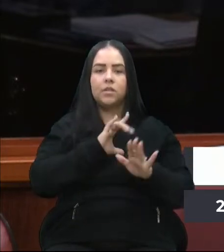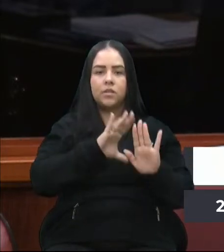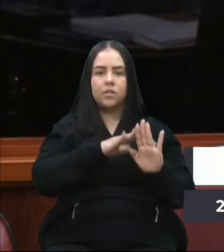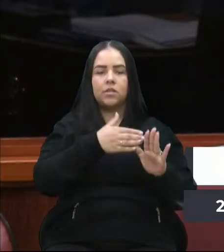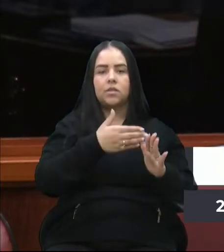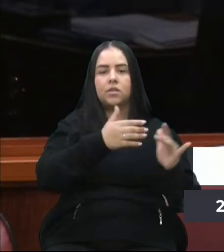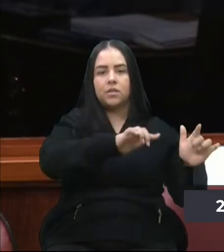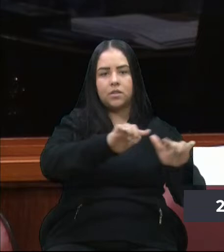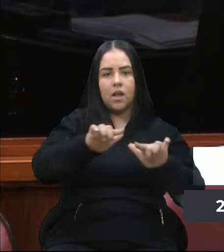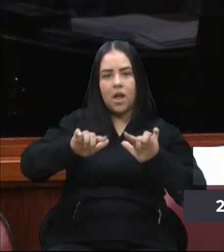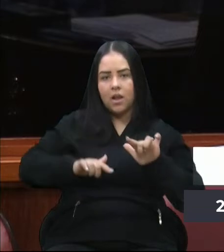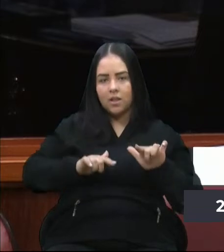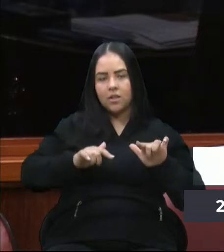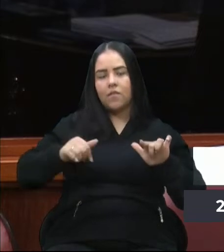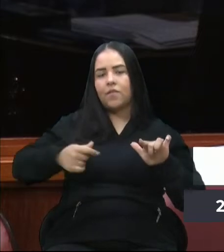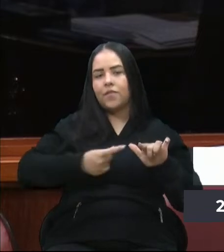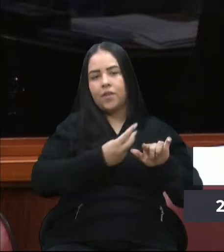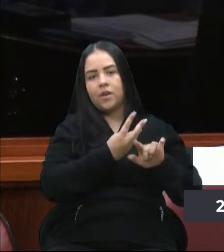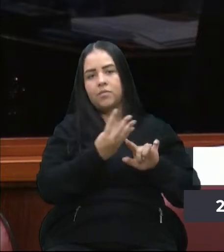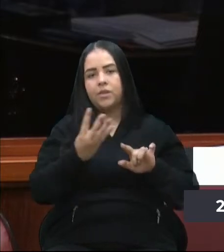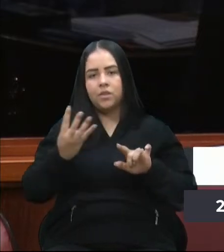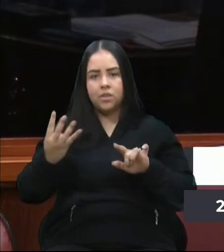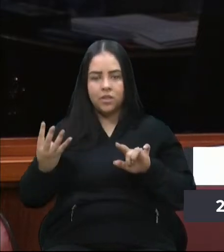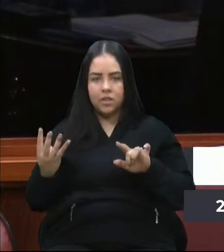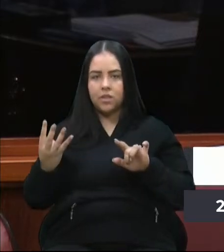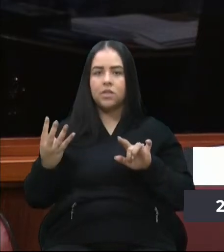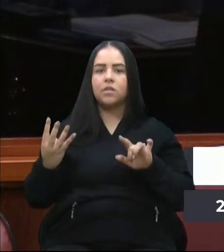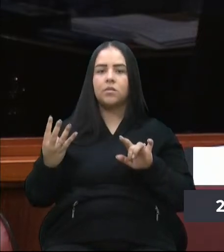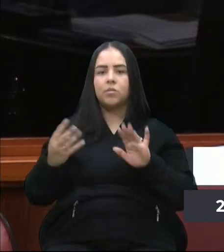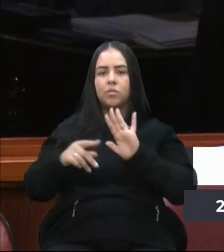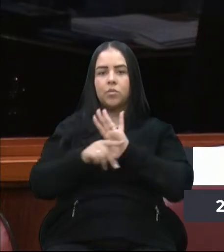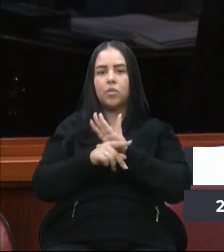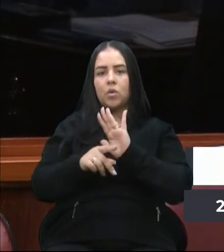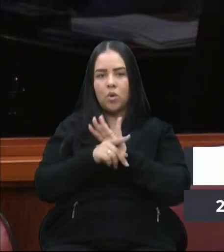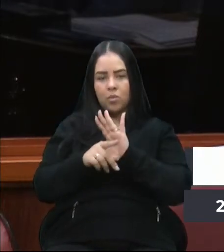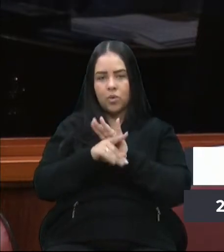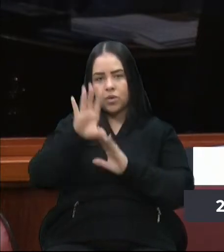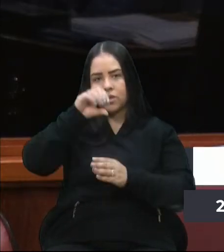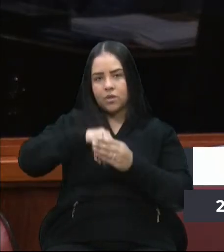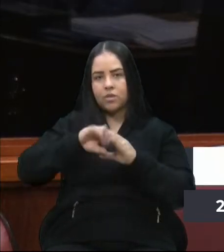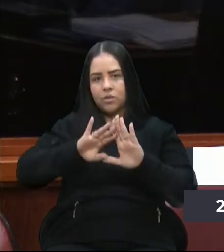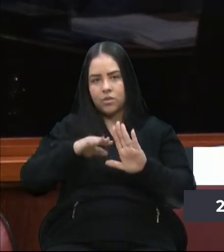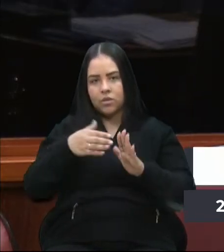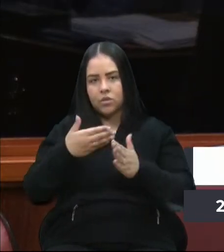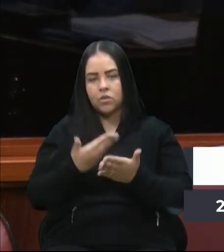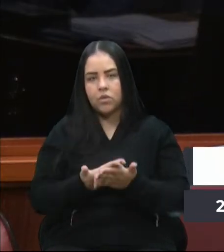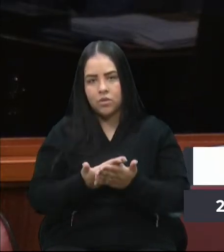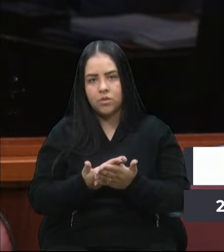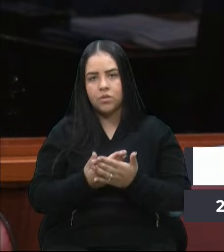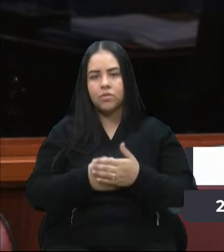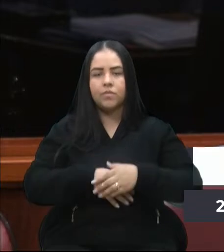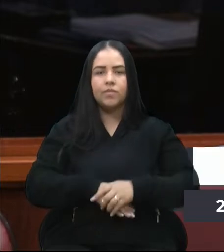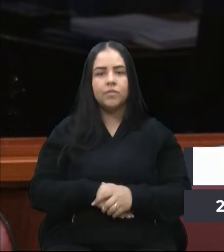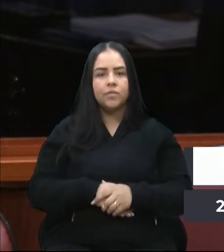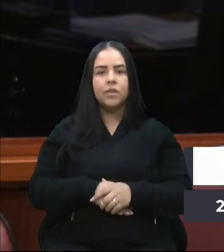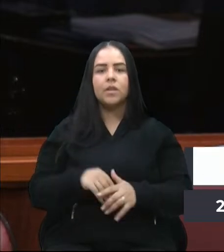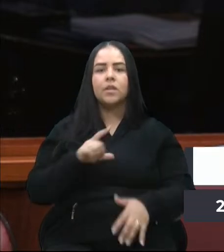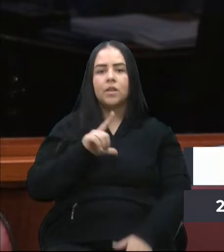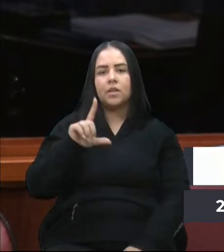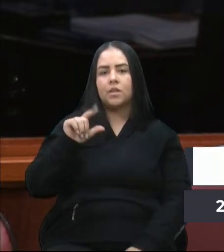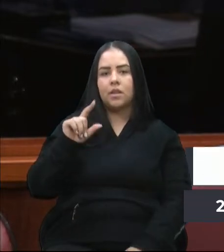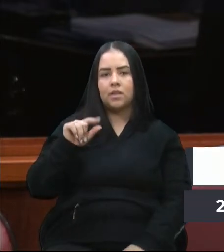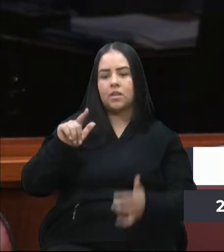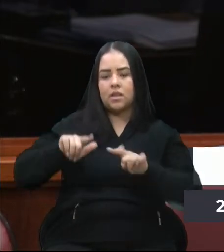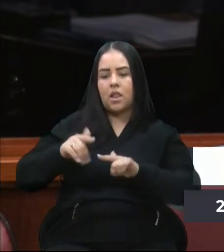pedagógica, secretaria, cozinha, refeitório, AEE, biblioteca, educação física, apoio pedagógico e depósito. Conta com 10 salas de